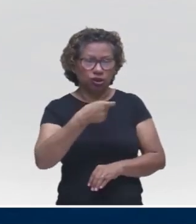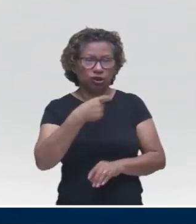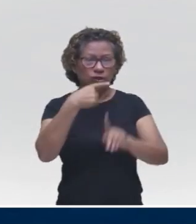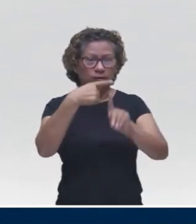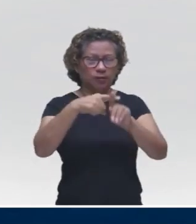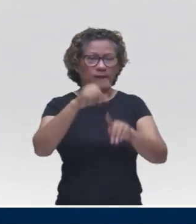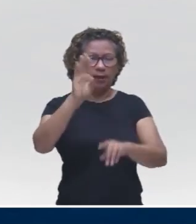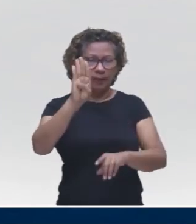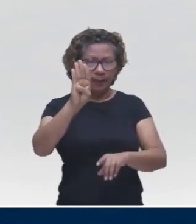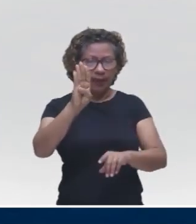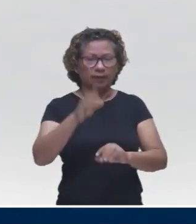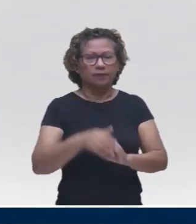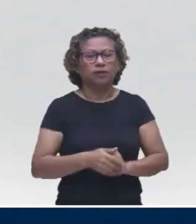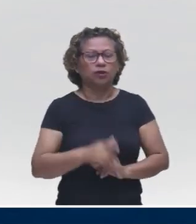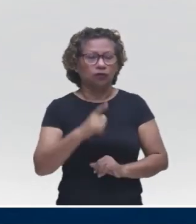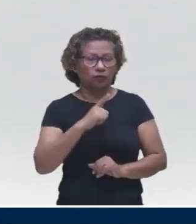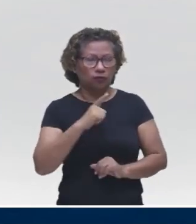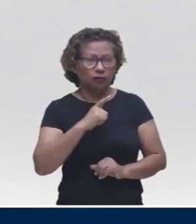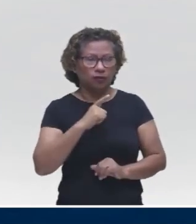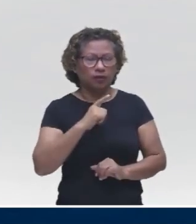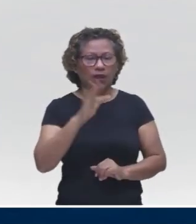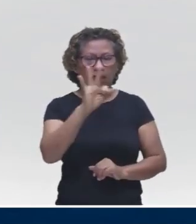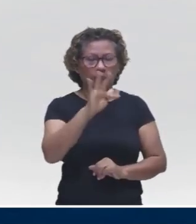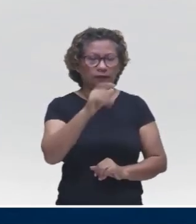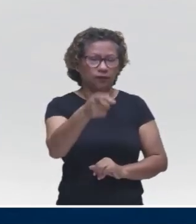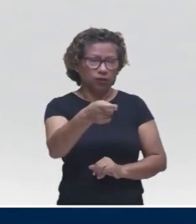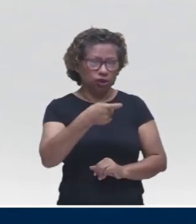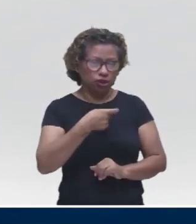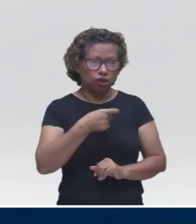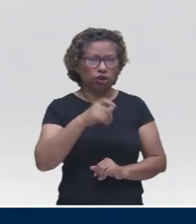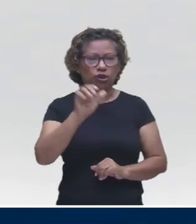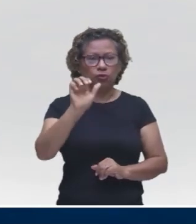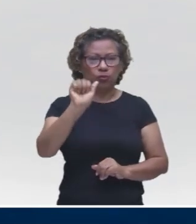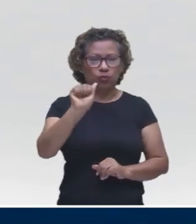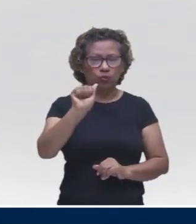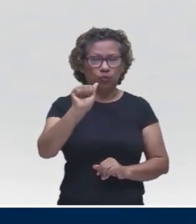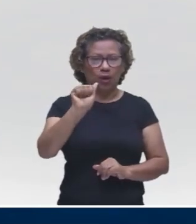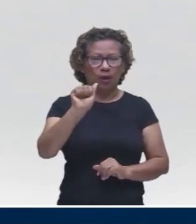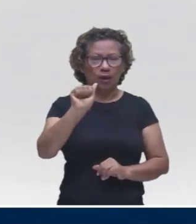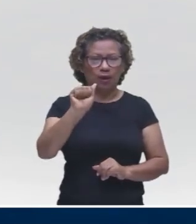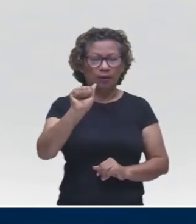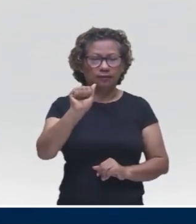Então, eu vou ter f de x igual, quanto é que vale o A? O A vale, ó,